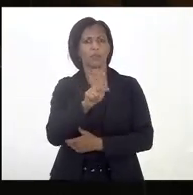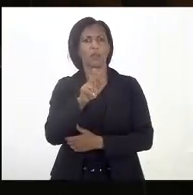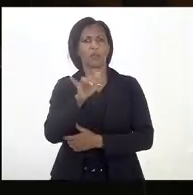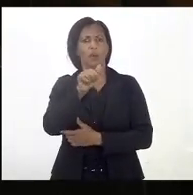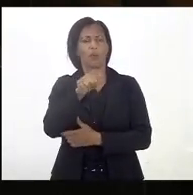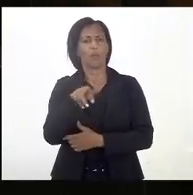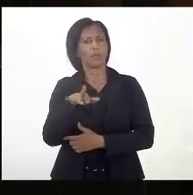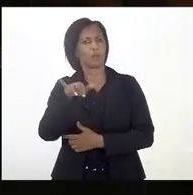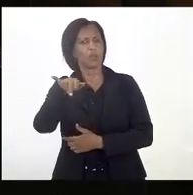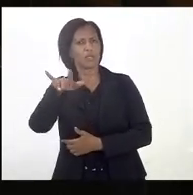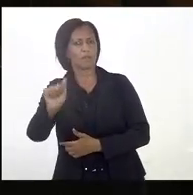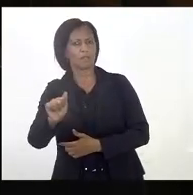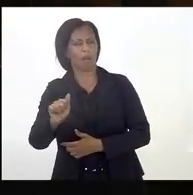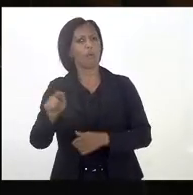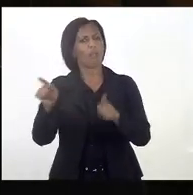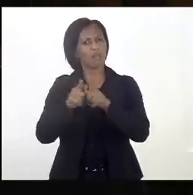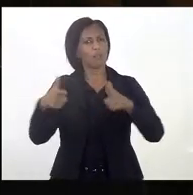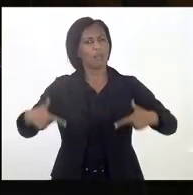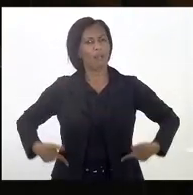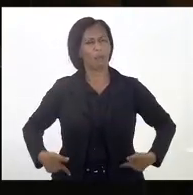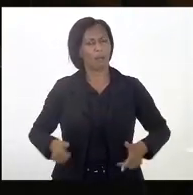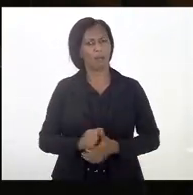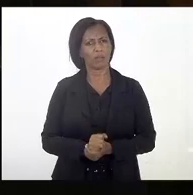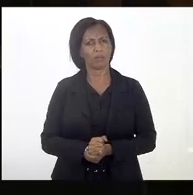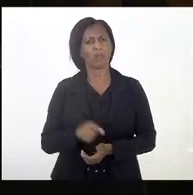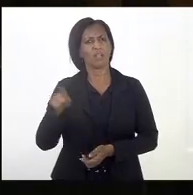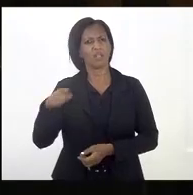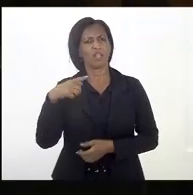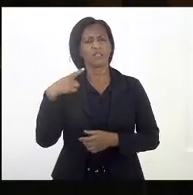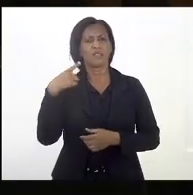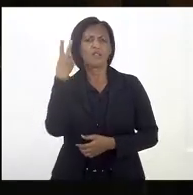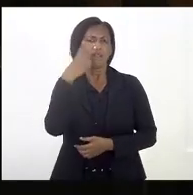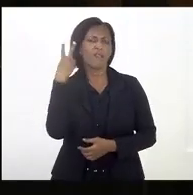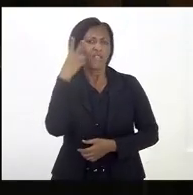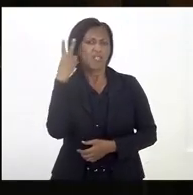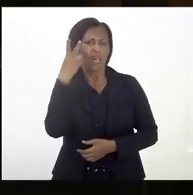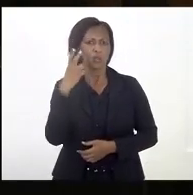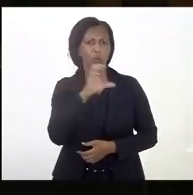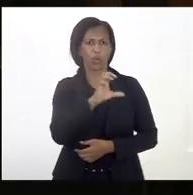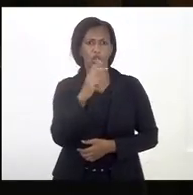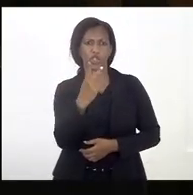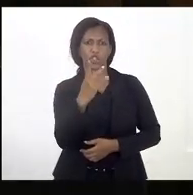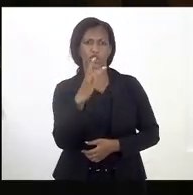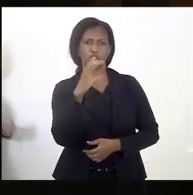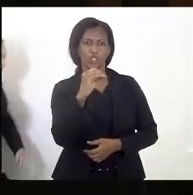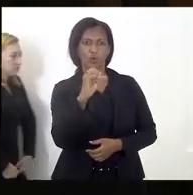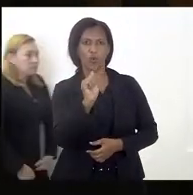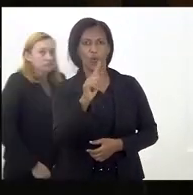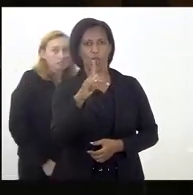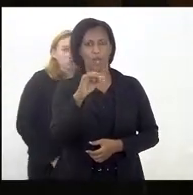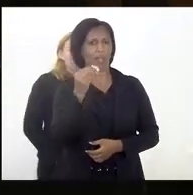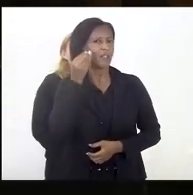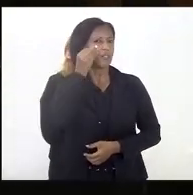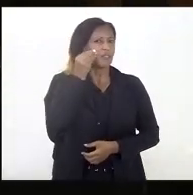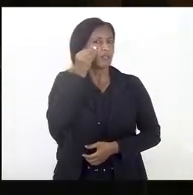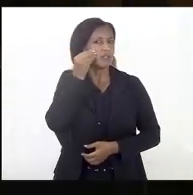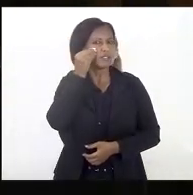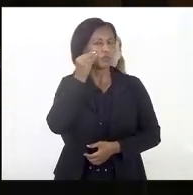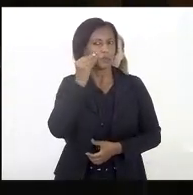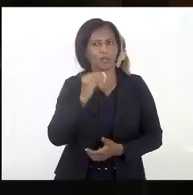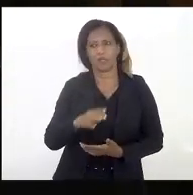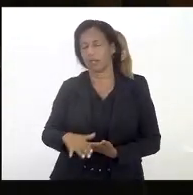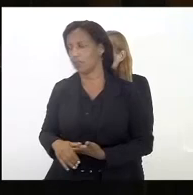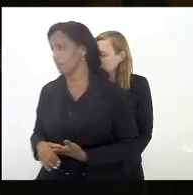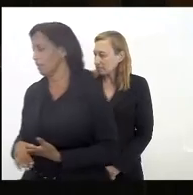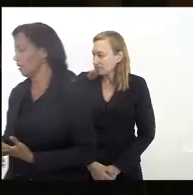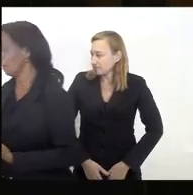Municipal obviamente armada e esse esse Vereador Deputado da tia Ju Chico Alencar e tendo uma experiência do Legislativo Federal